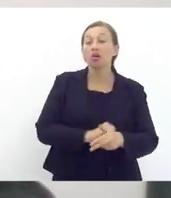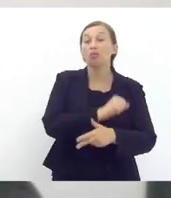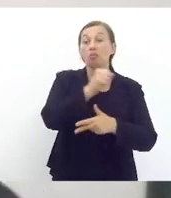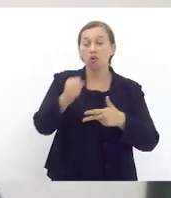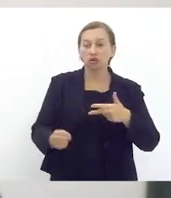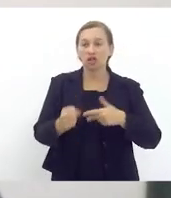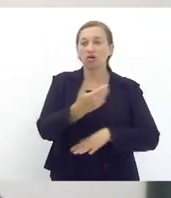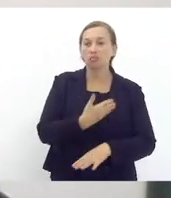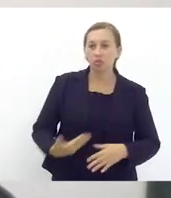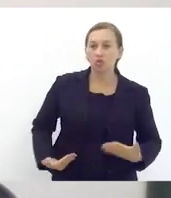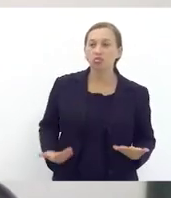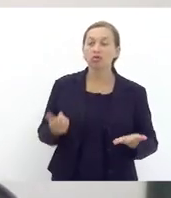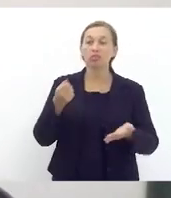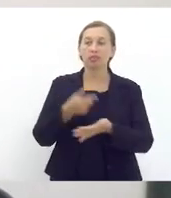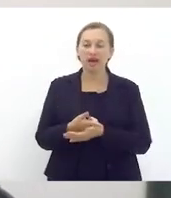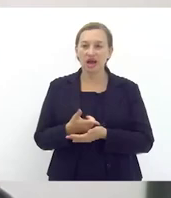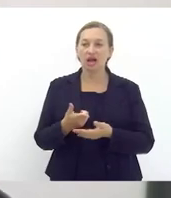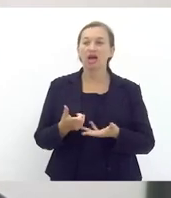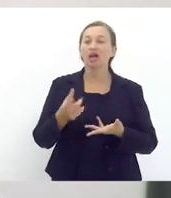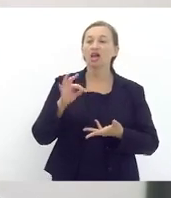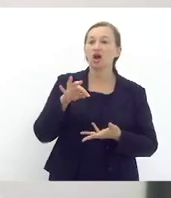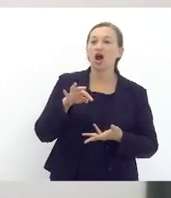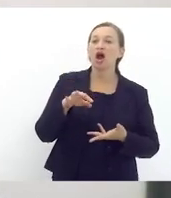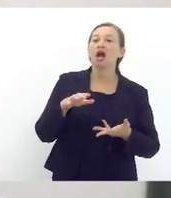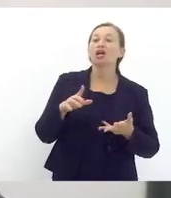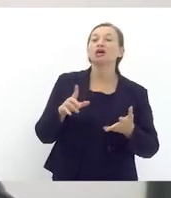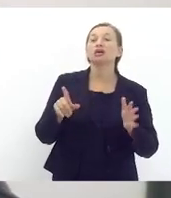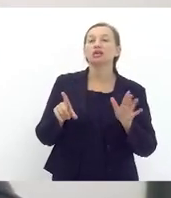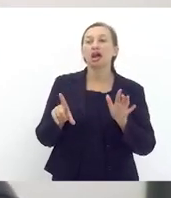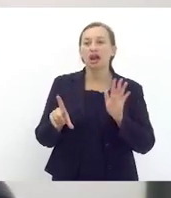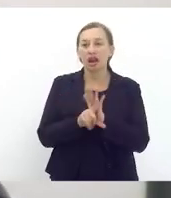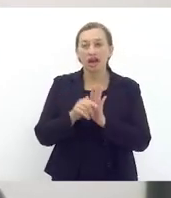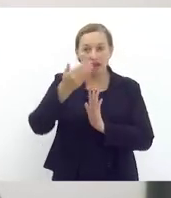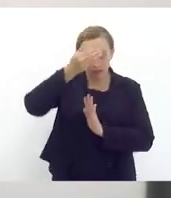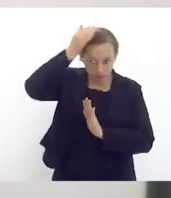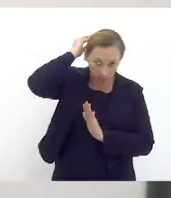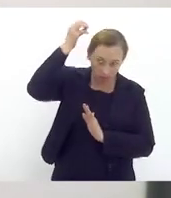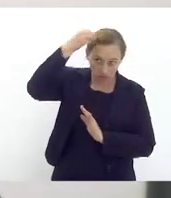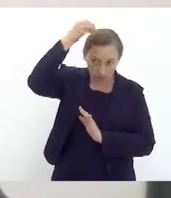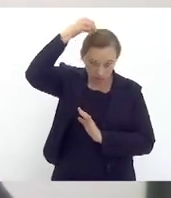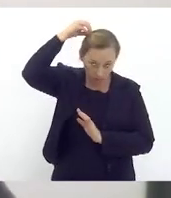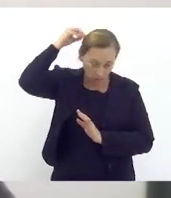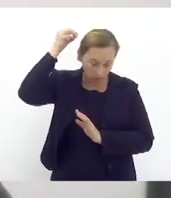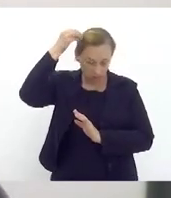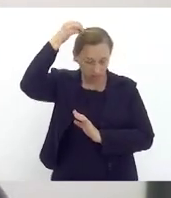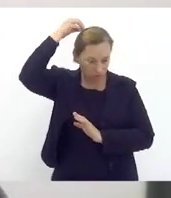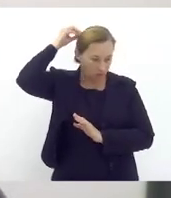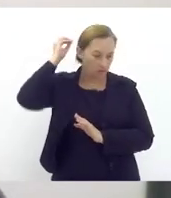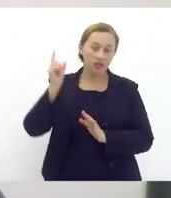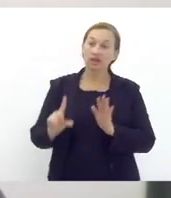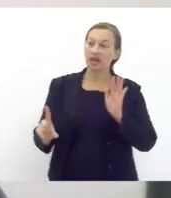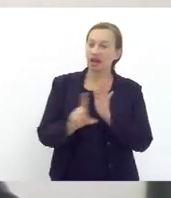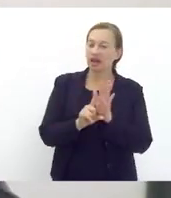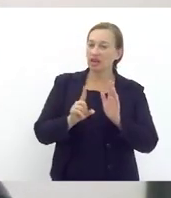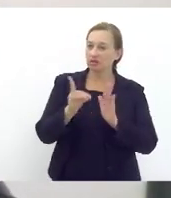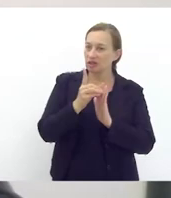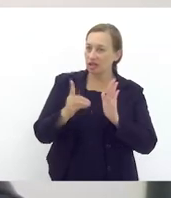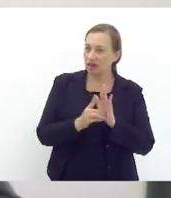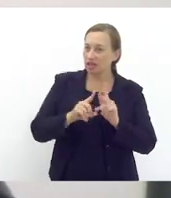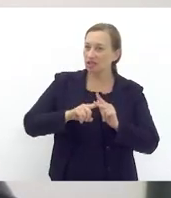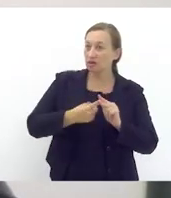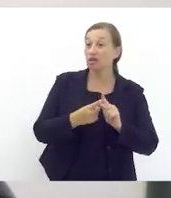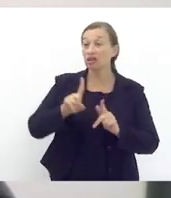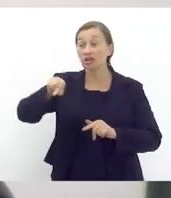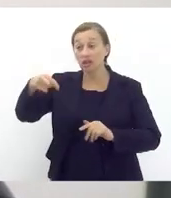mais do que isso a gente além da lei para o Gustavo além do Decreto que regulamenta ali Paulo Gustavo vocês tem que